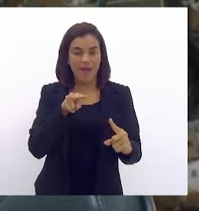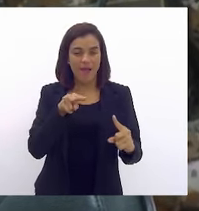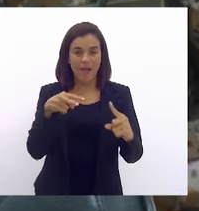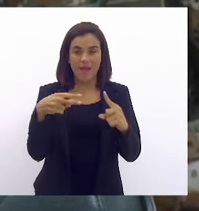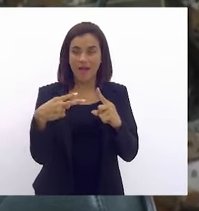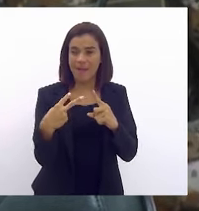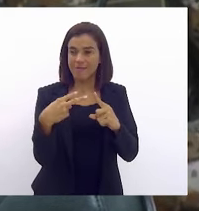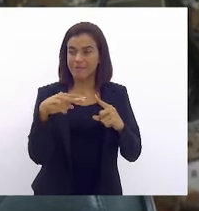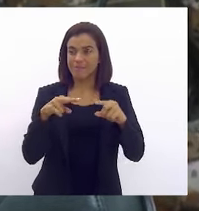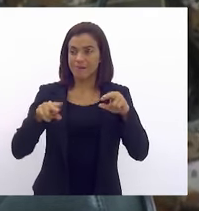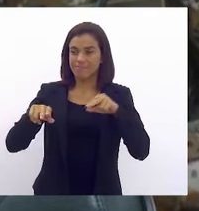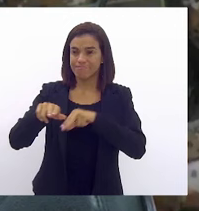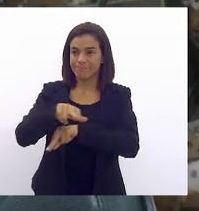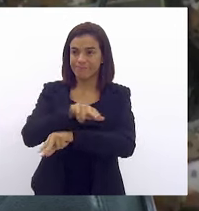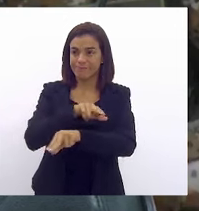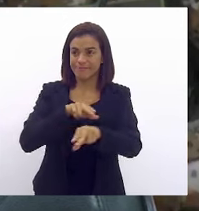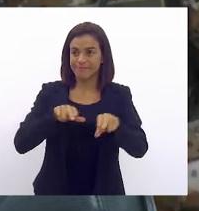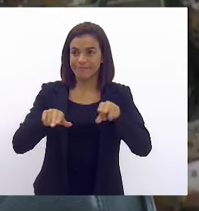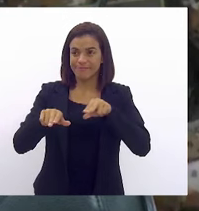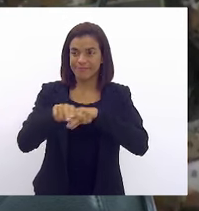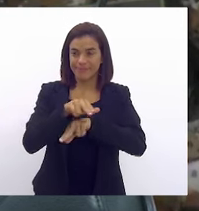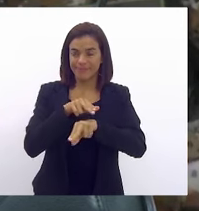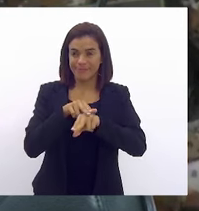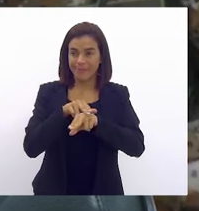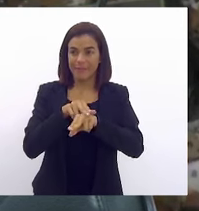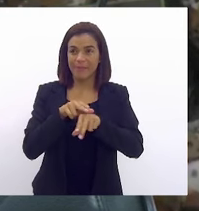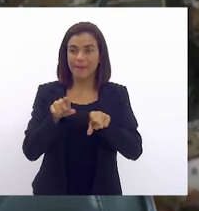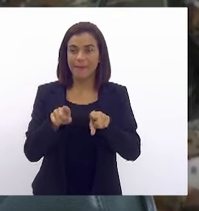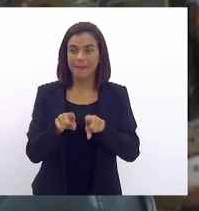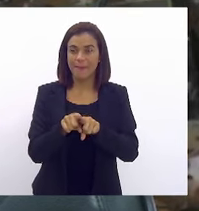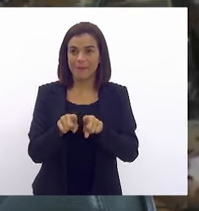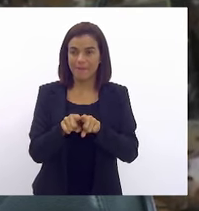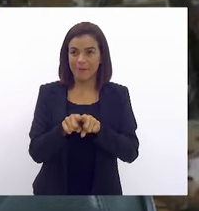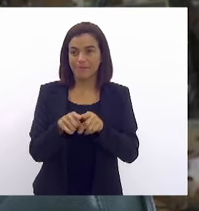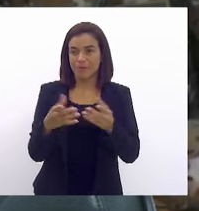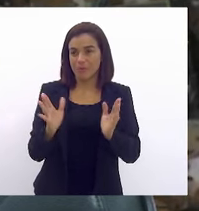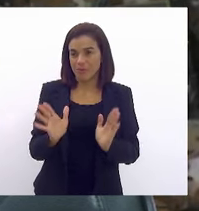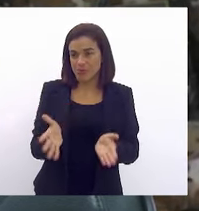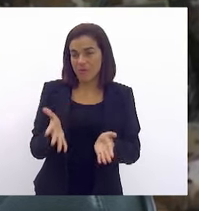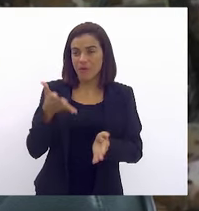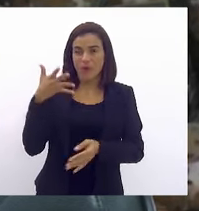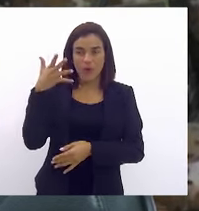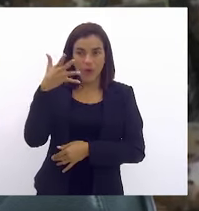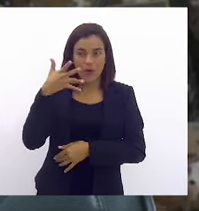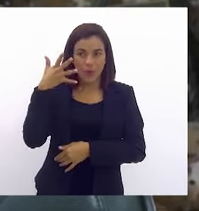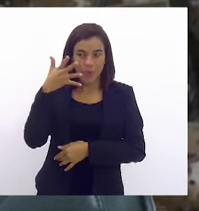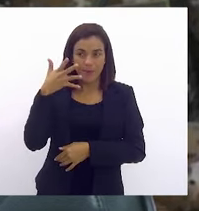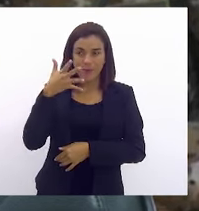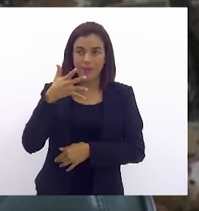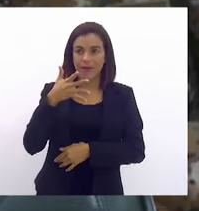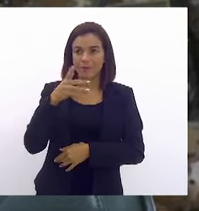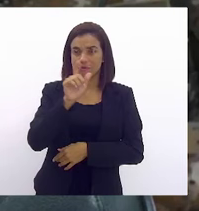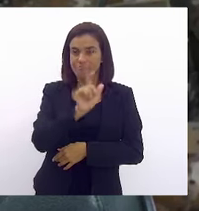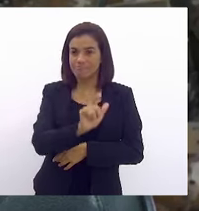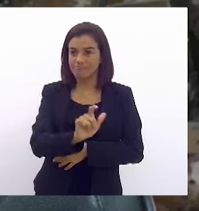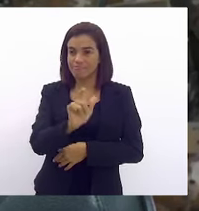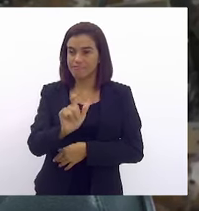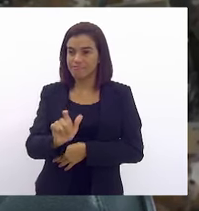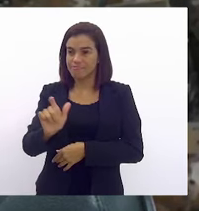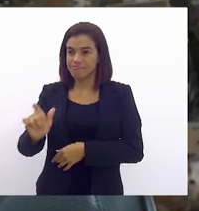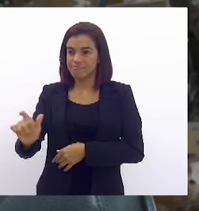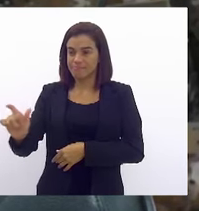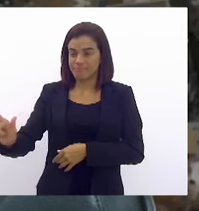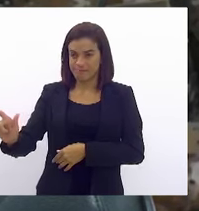partes interessadas. Né, e, como foi já comentado por outras colegas,